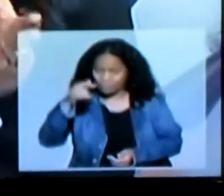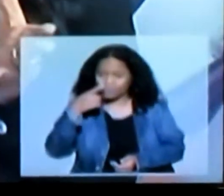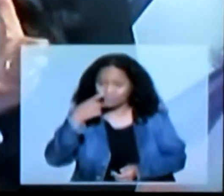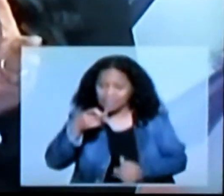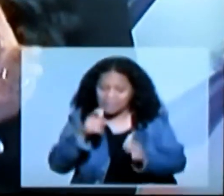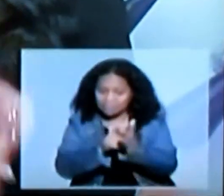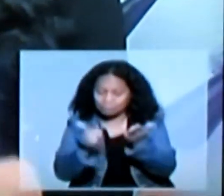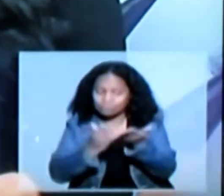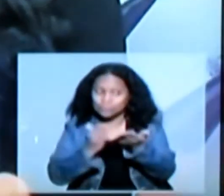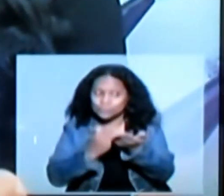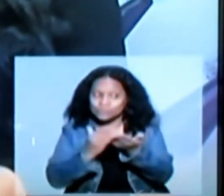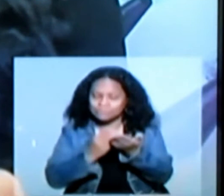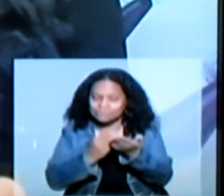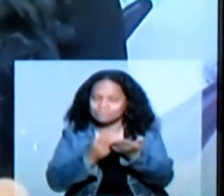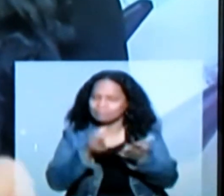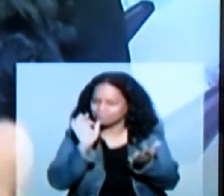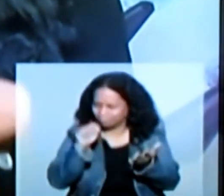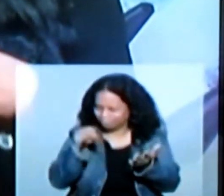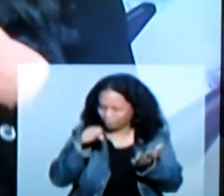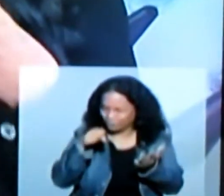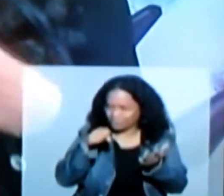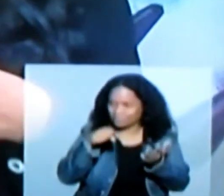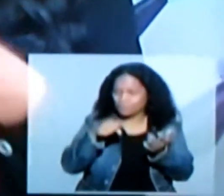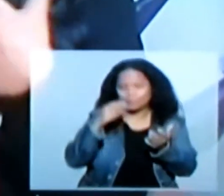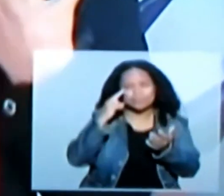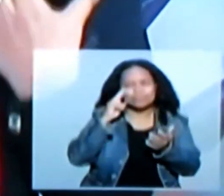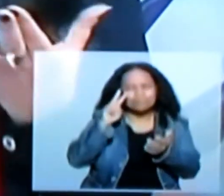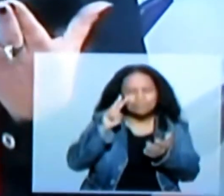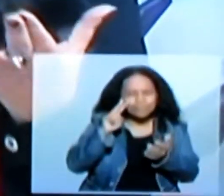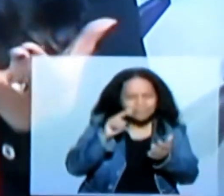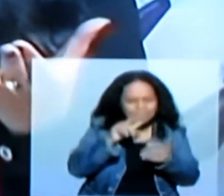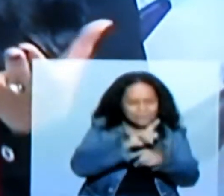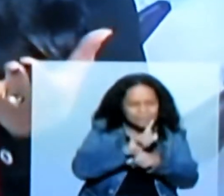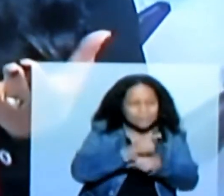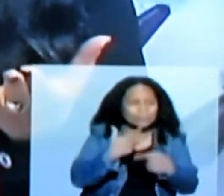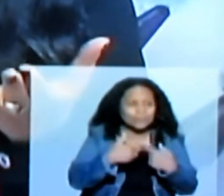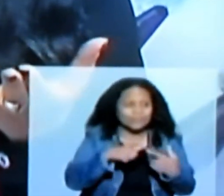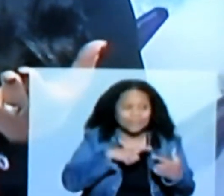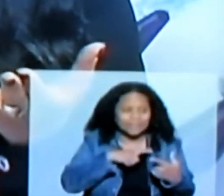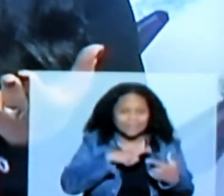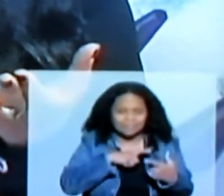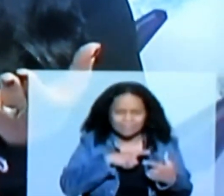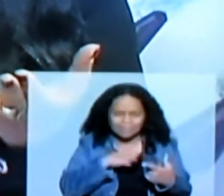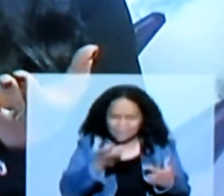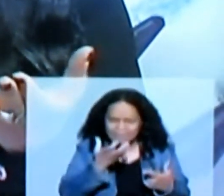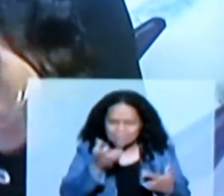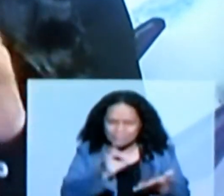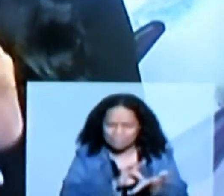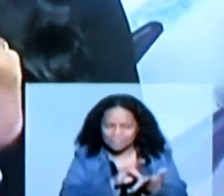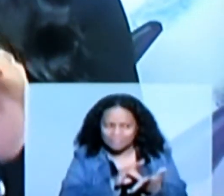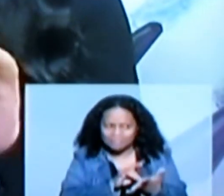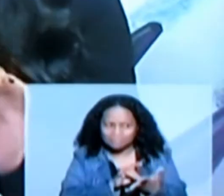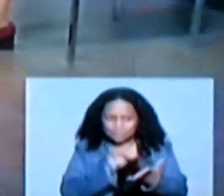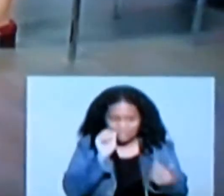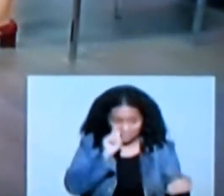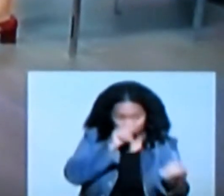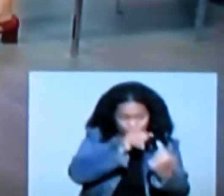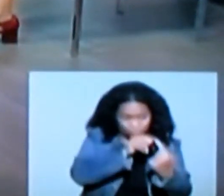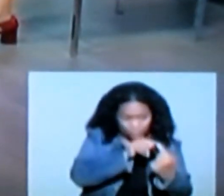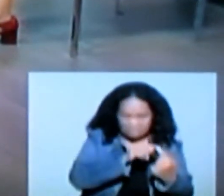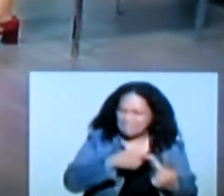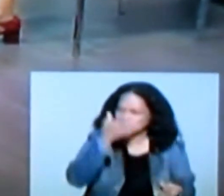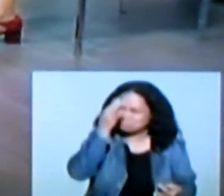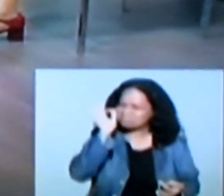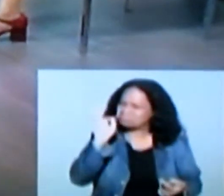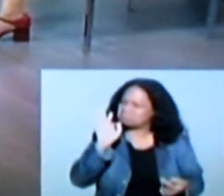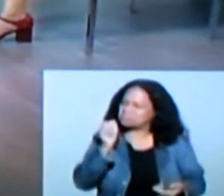spoiler, obviamente. Sim. E o pessoal assiste porque quer dica de livros mesmo? É esse o intuito,